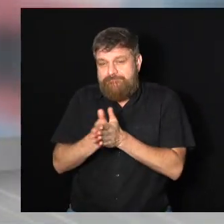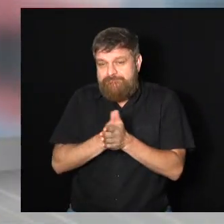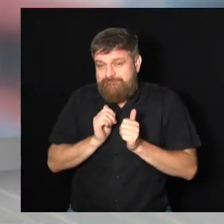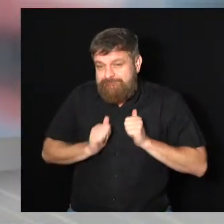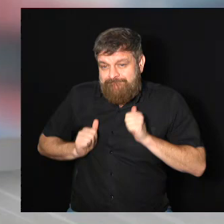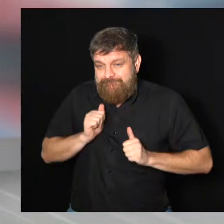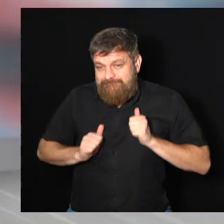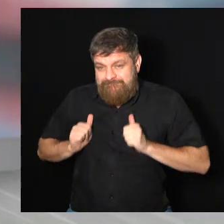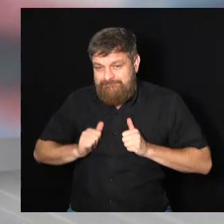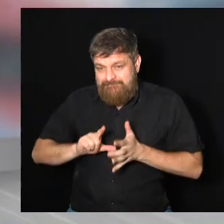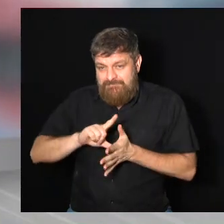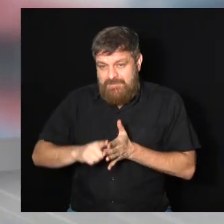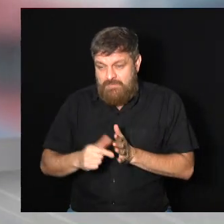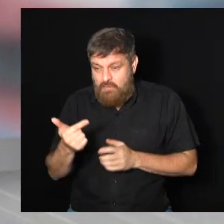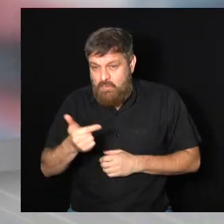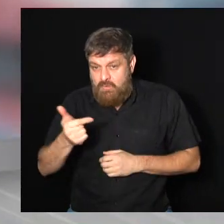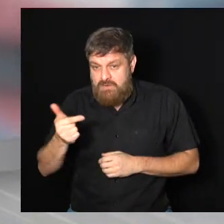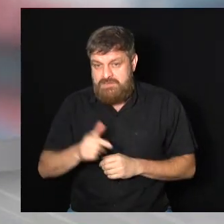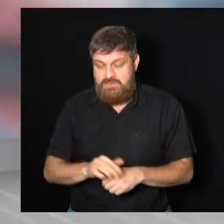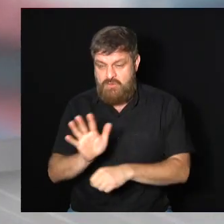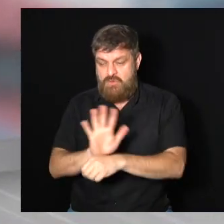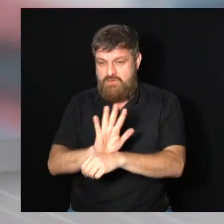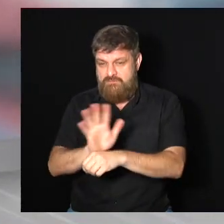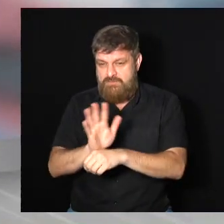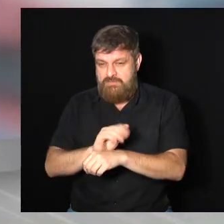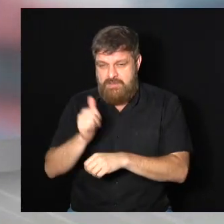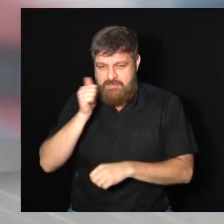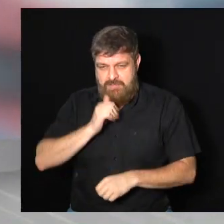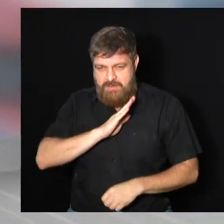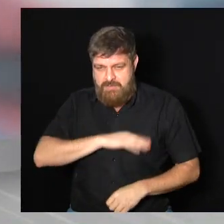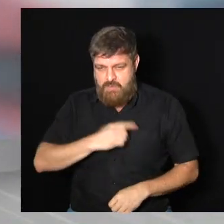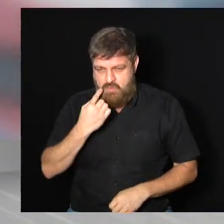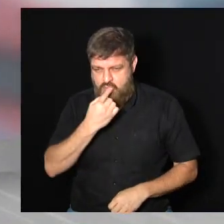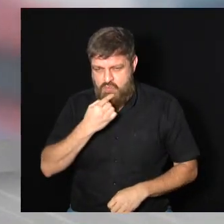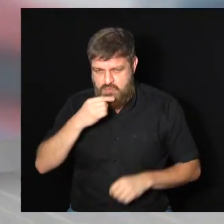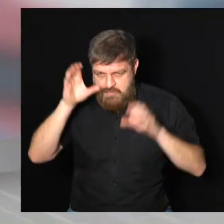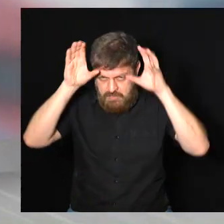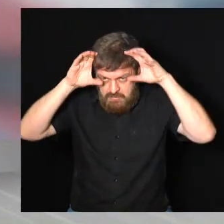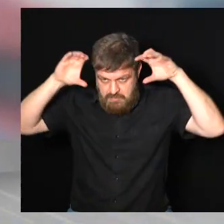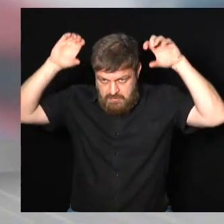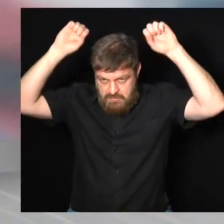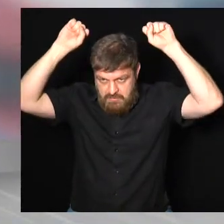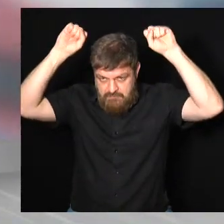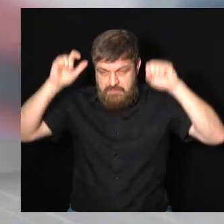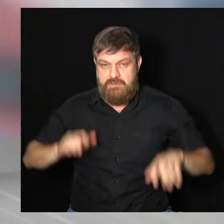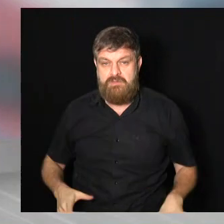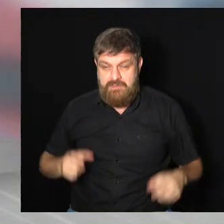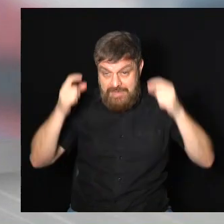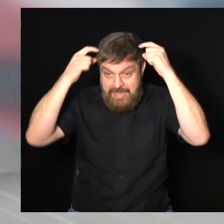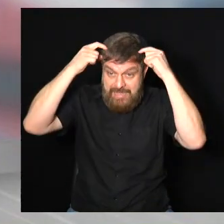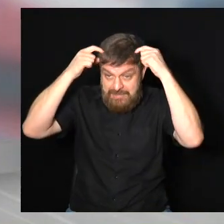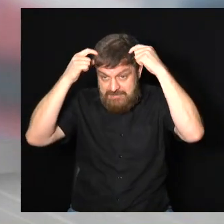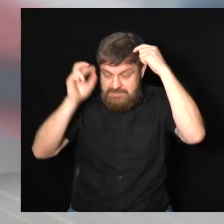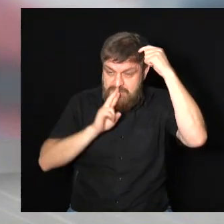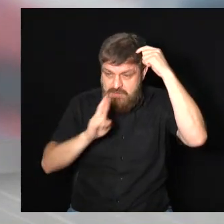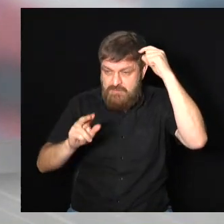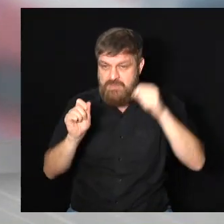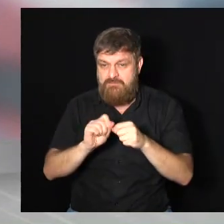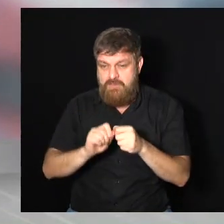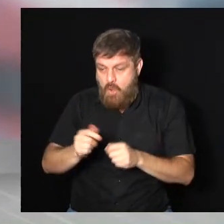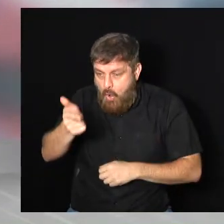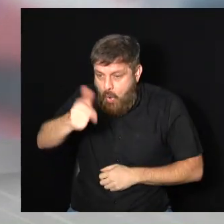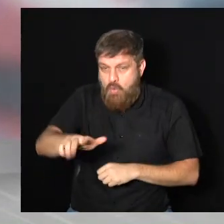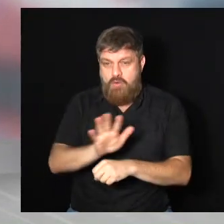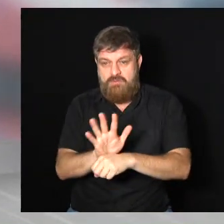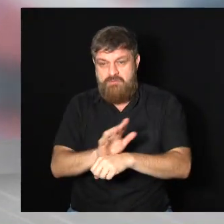pelo capítulo 2 do filme da vilã Malévola. E a Disney atendeu esse pedido e está ampliando o mundo dela, que é a